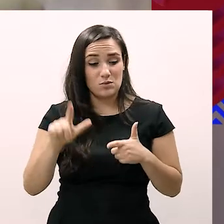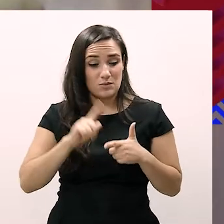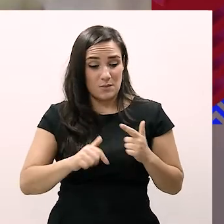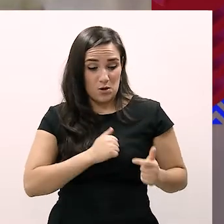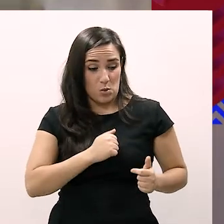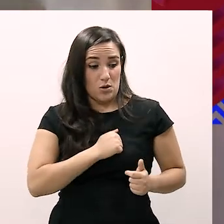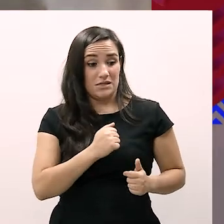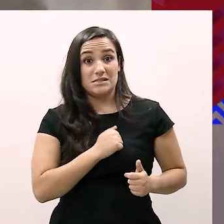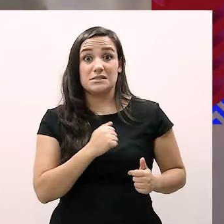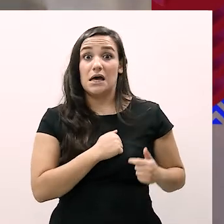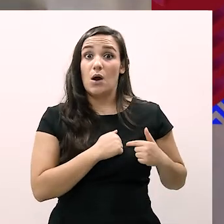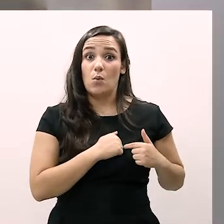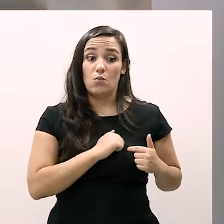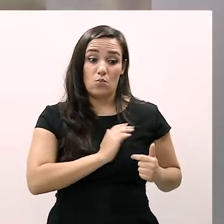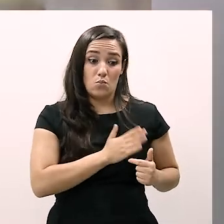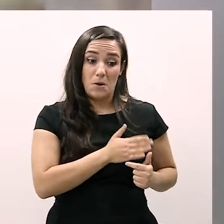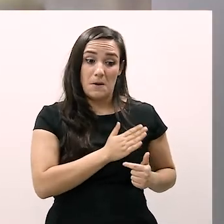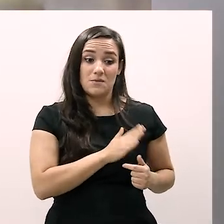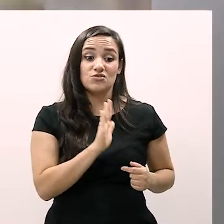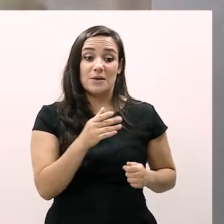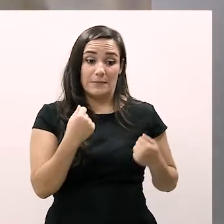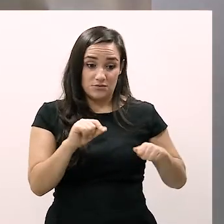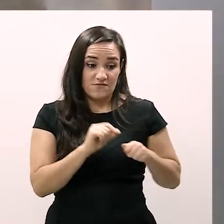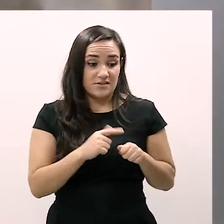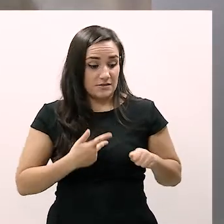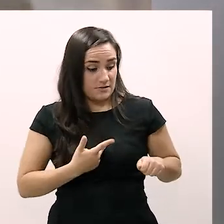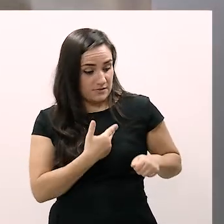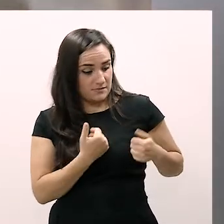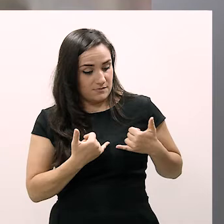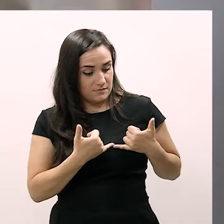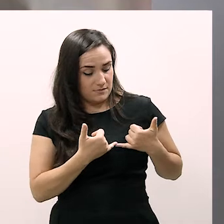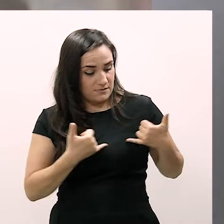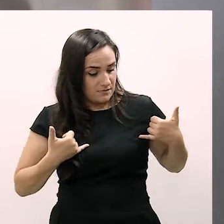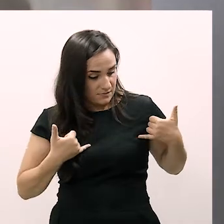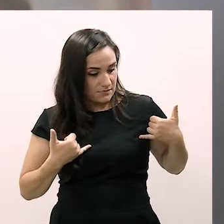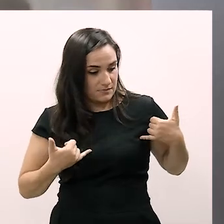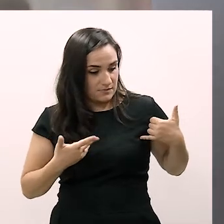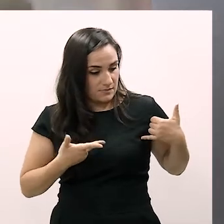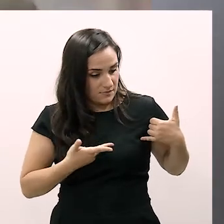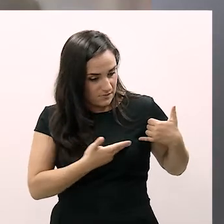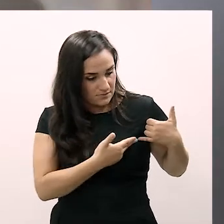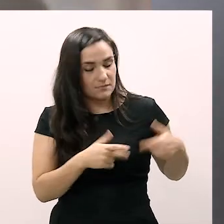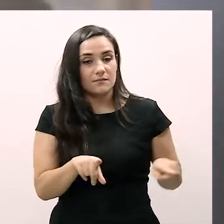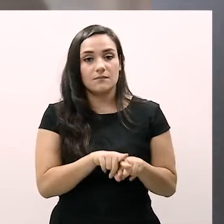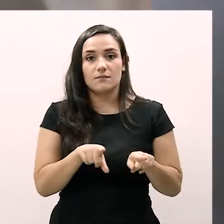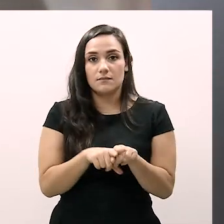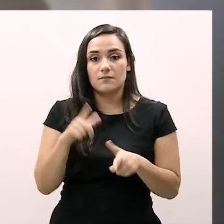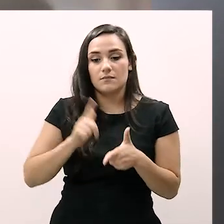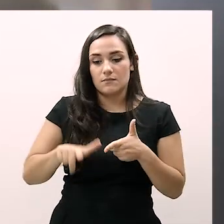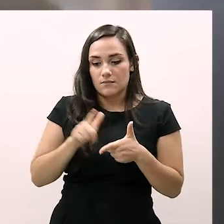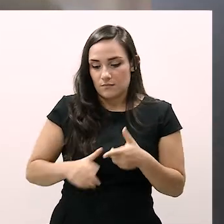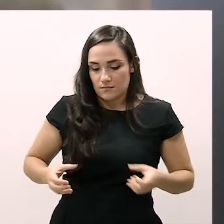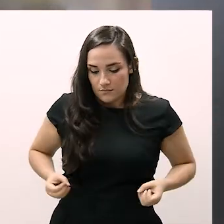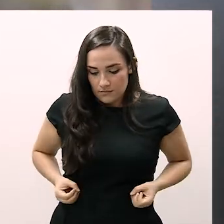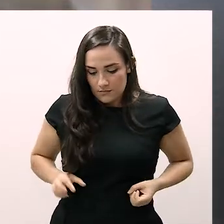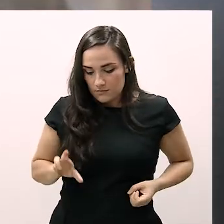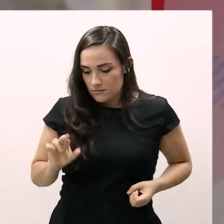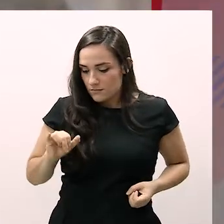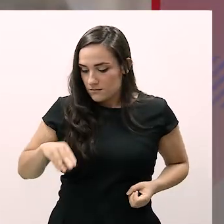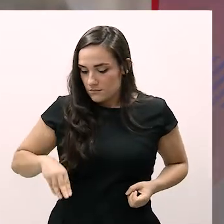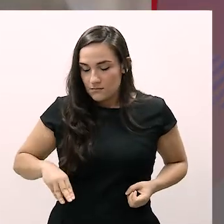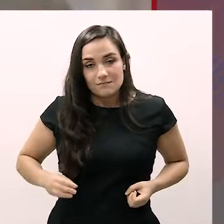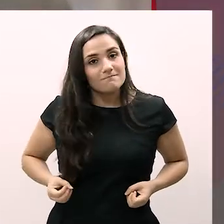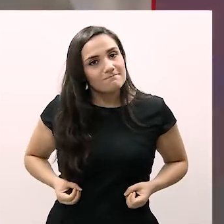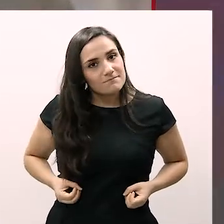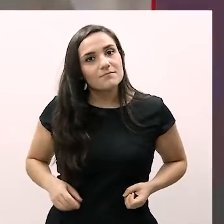pacientes que já foram submetidos à cirurgia cardíaca, pacientes que já tiveram grandes danos renais pela obesidade ou pelo